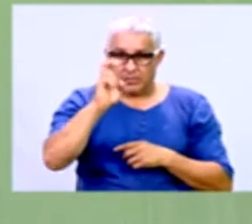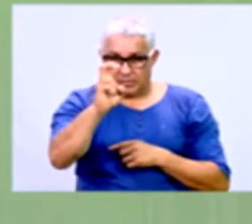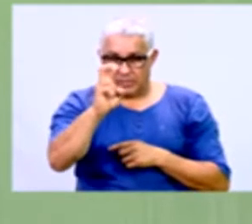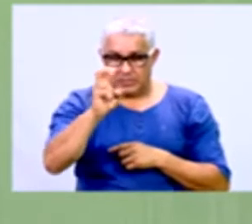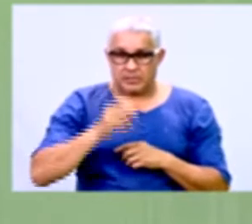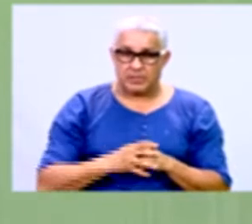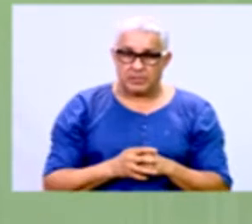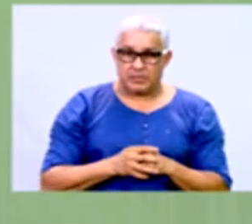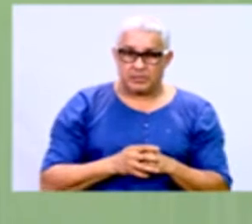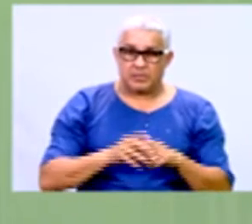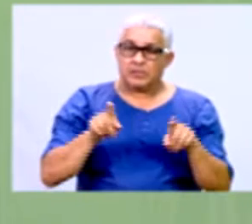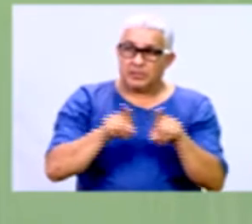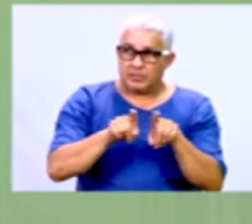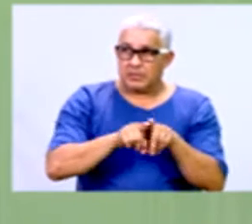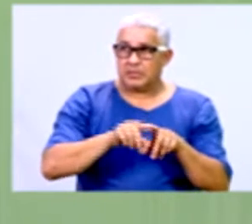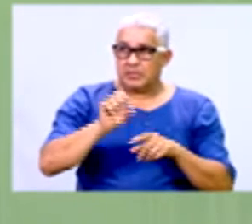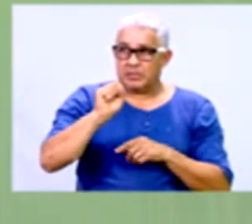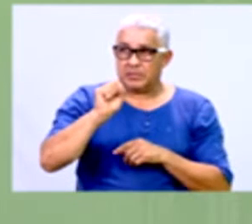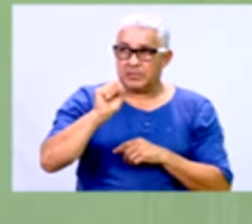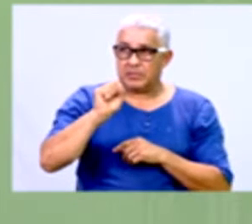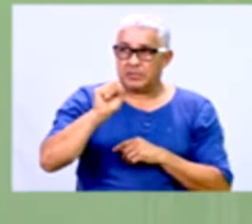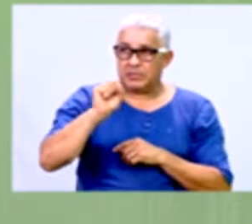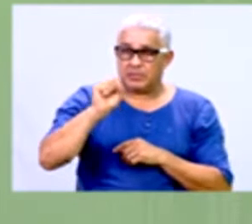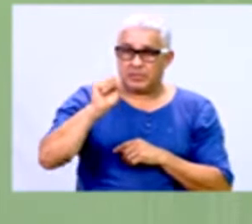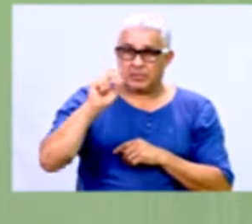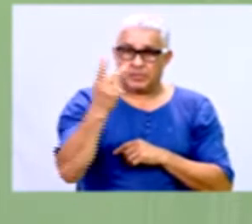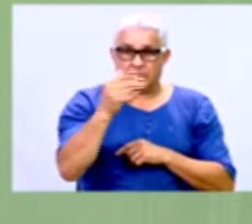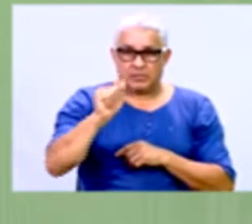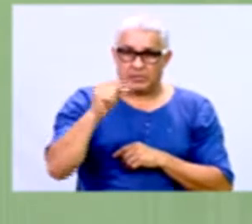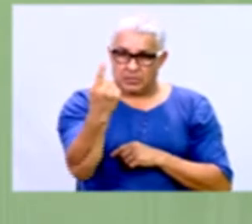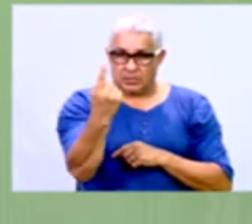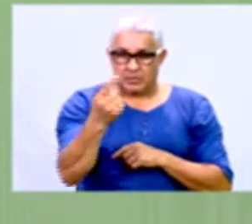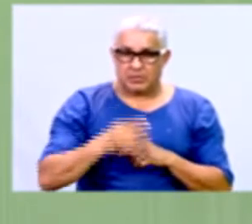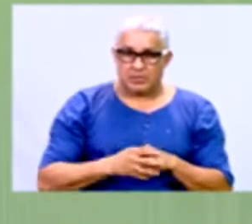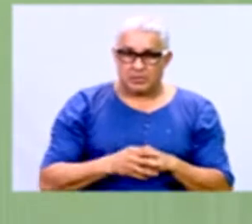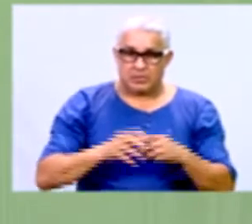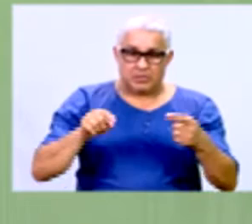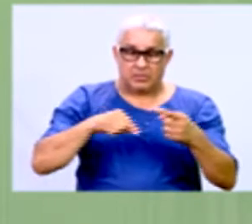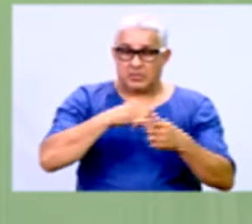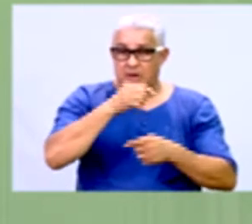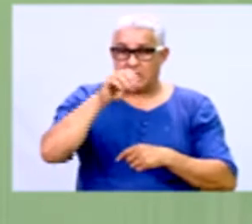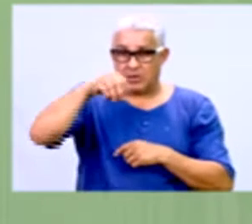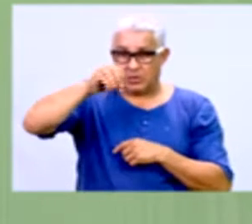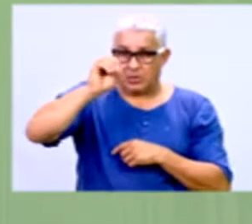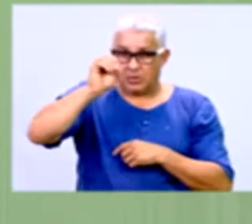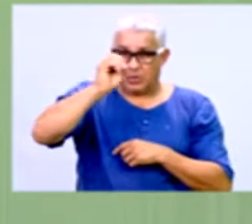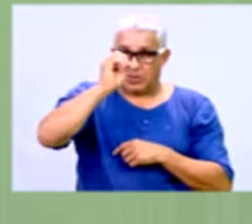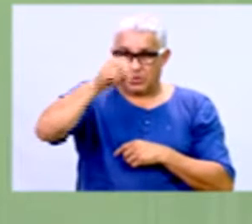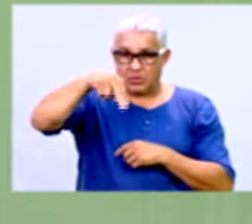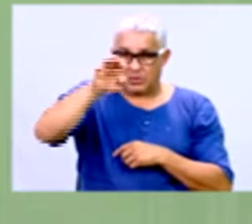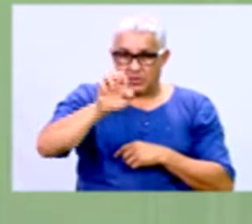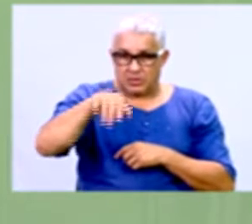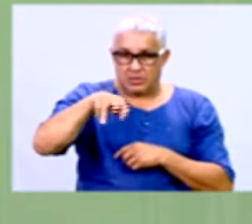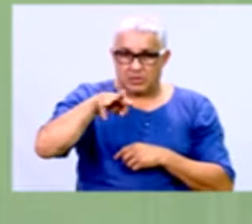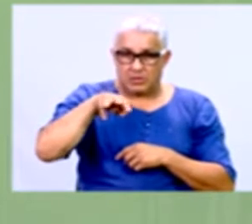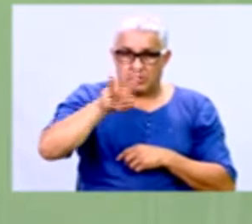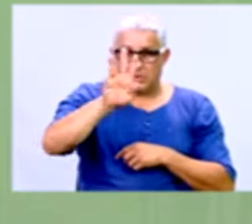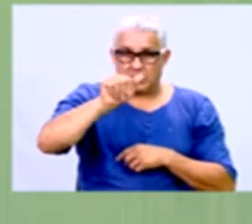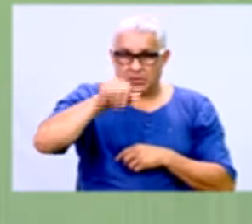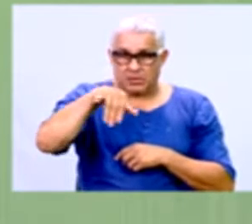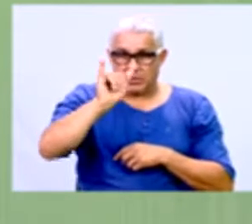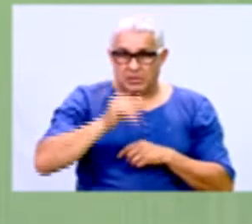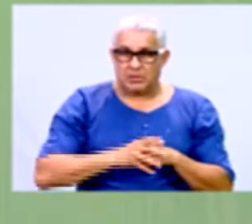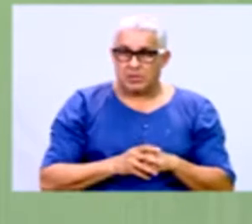MD5 e o SHA-1, certo? Esse modelo One-Way, ele é conhecido pelo modelo de